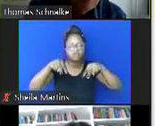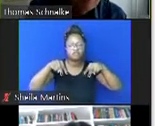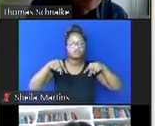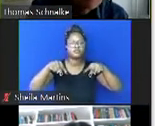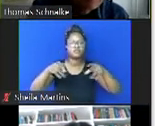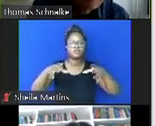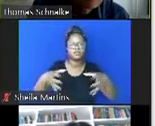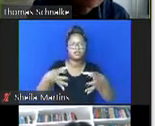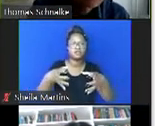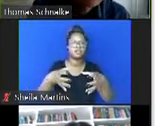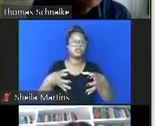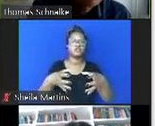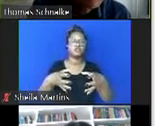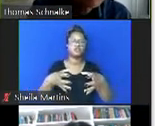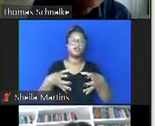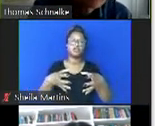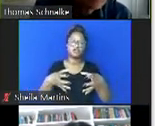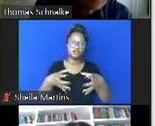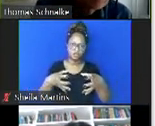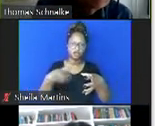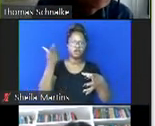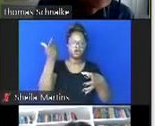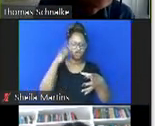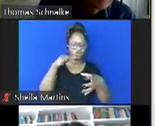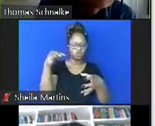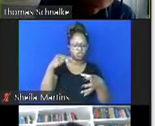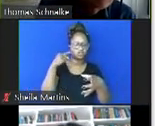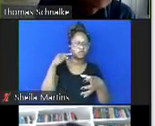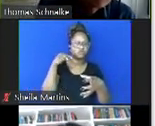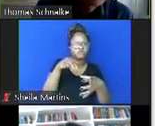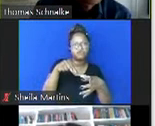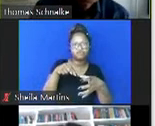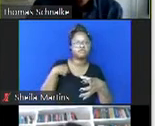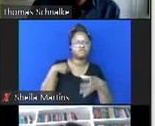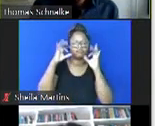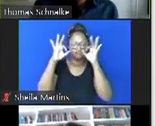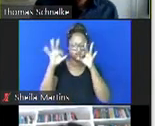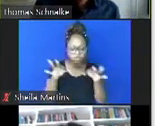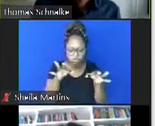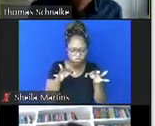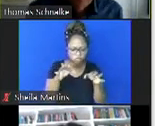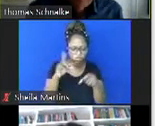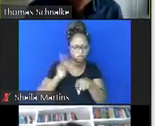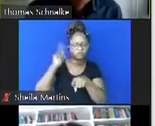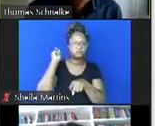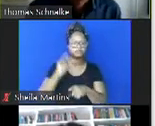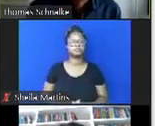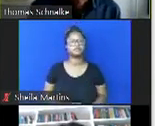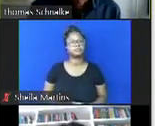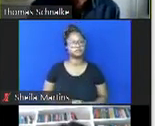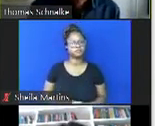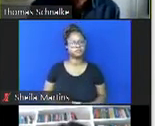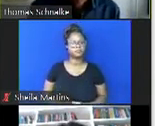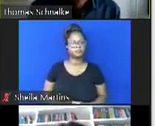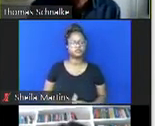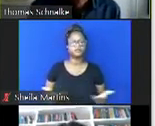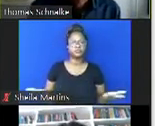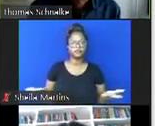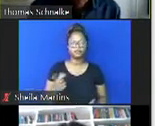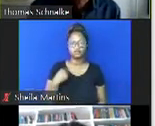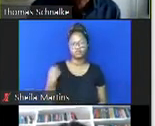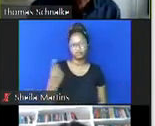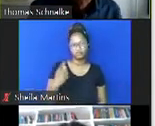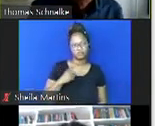um enquadramento para a imagem e podemos, então, direcionar nossa visão. Aqui nós temos